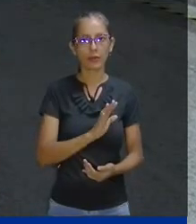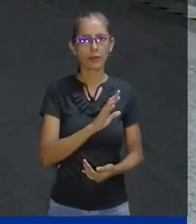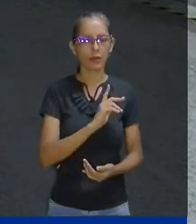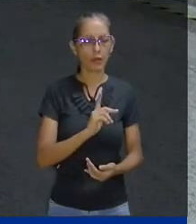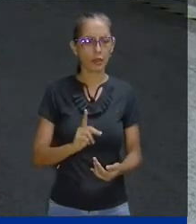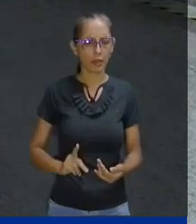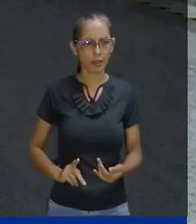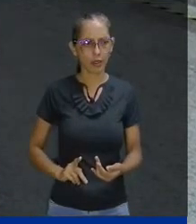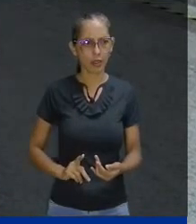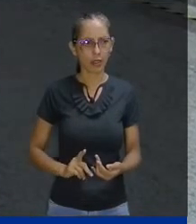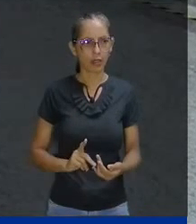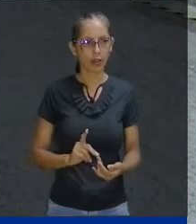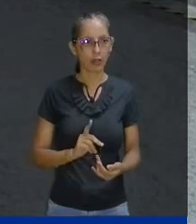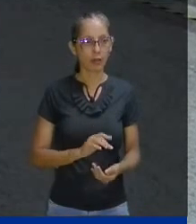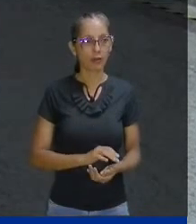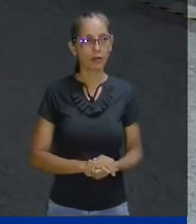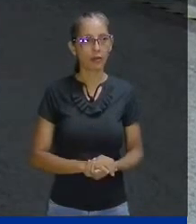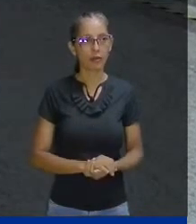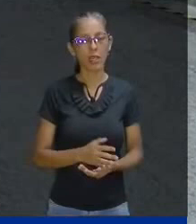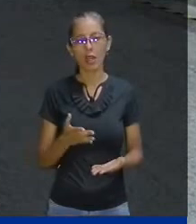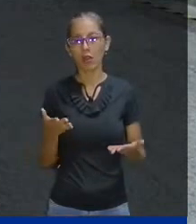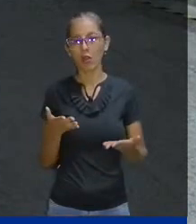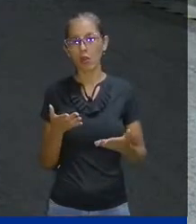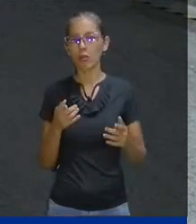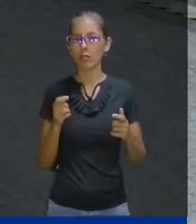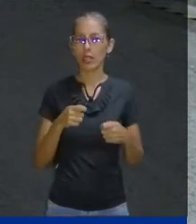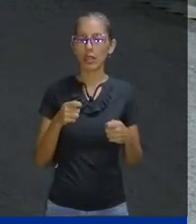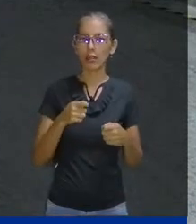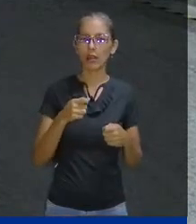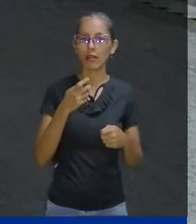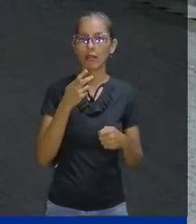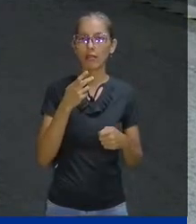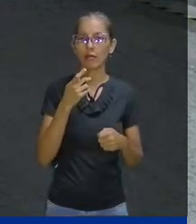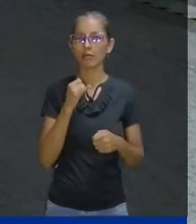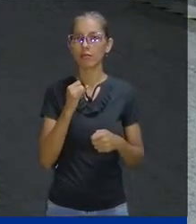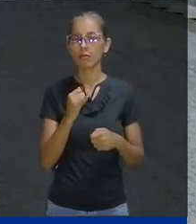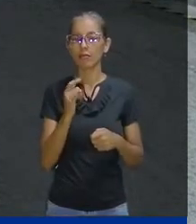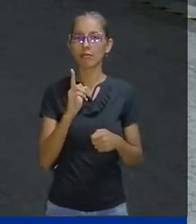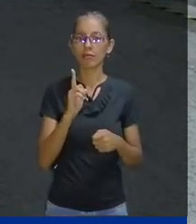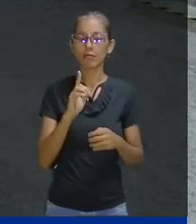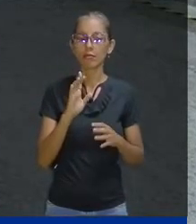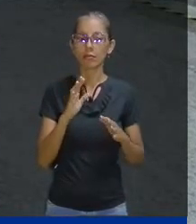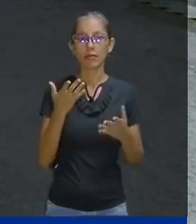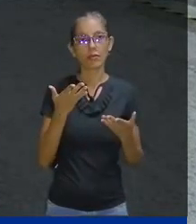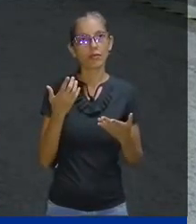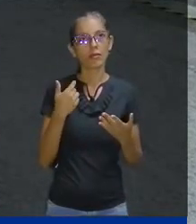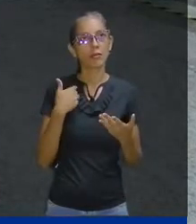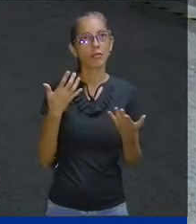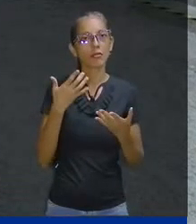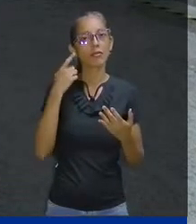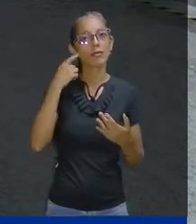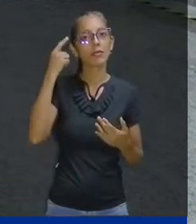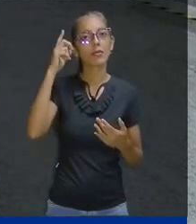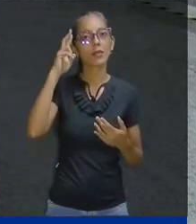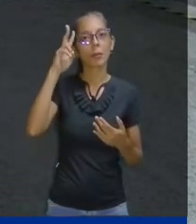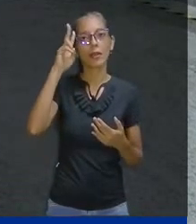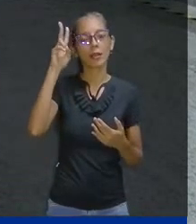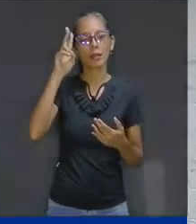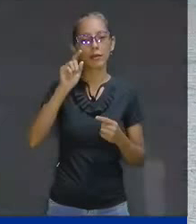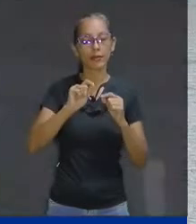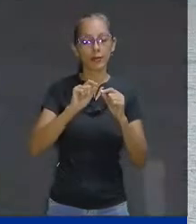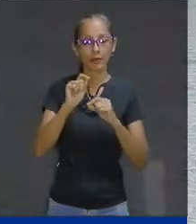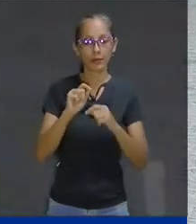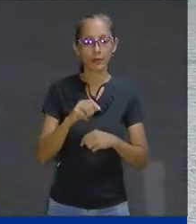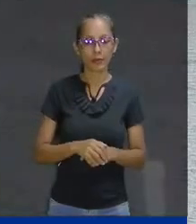sessão administrativa, mas é porque me ocorreu agora, e aí Vossa Excelência diz, é o seguinte, o nosso tribunal, a